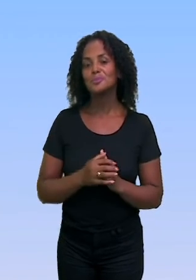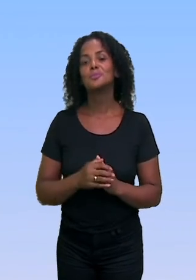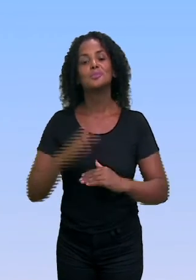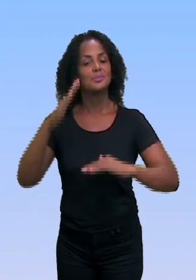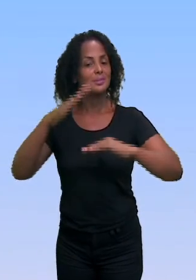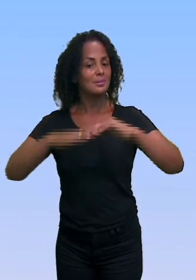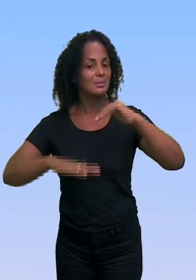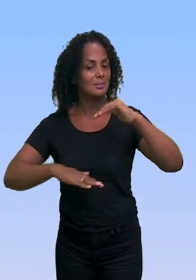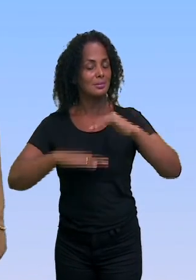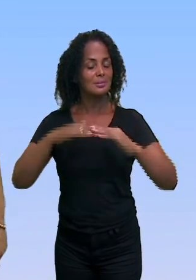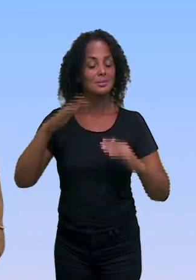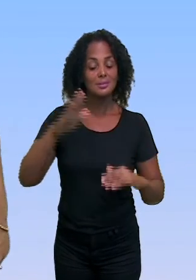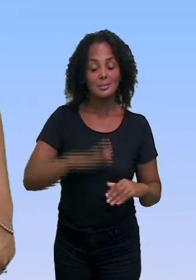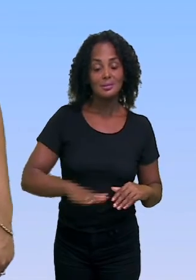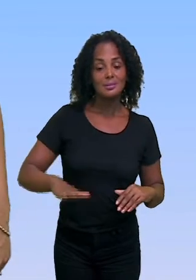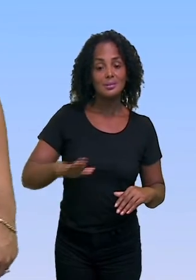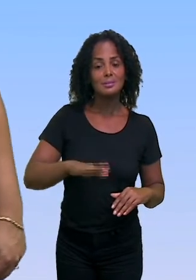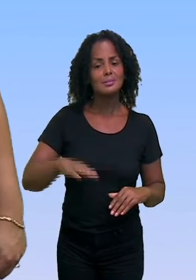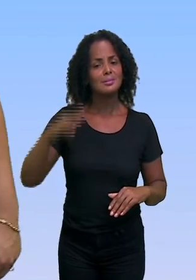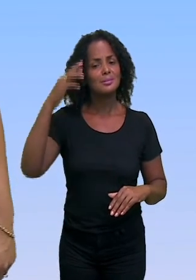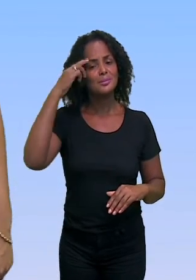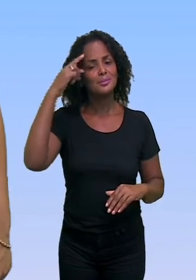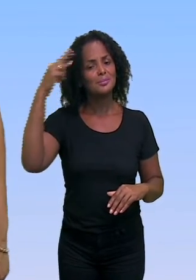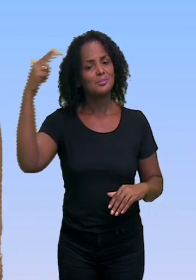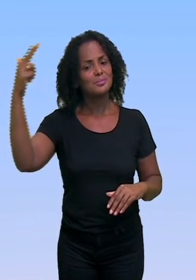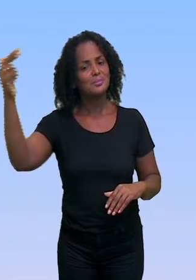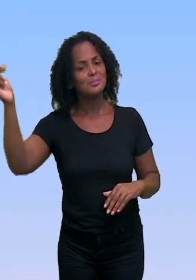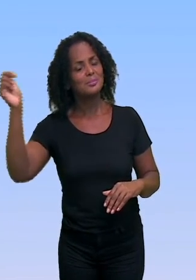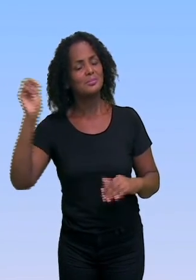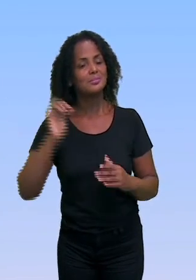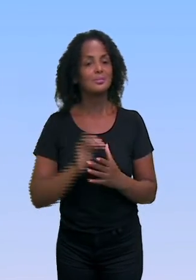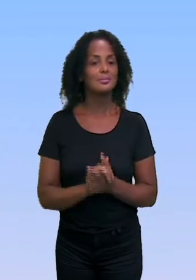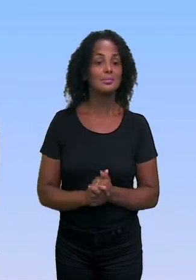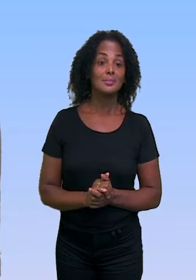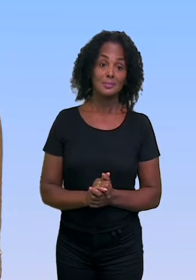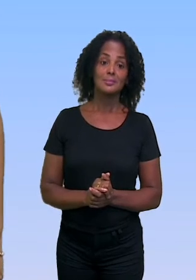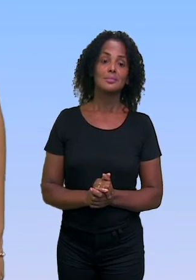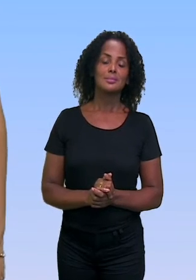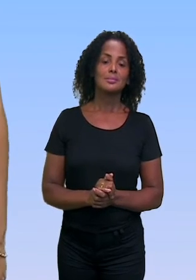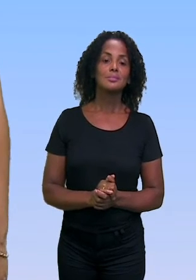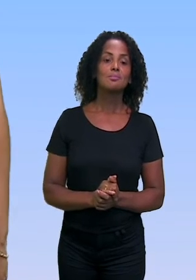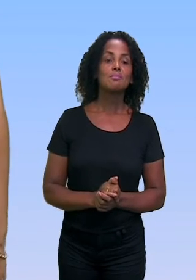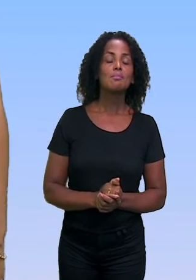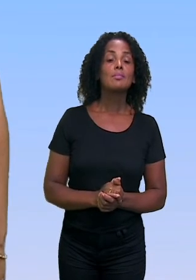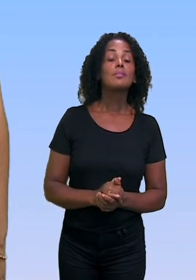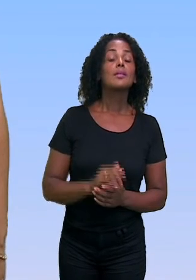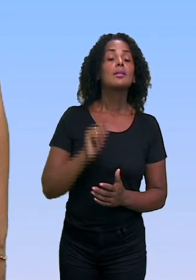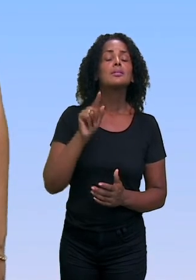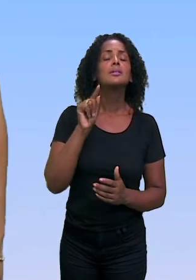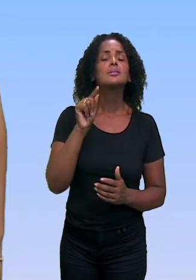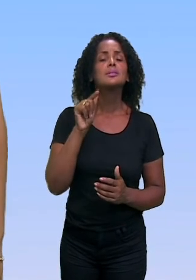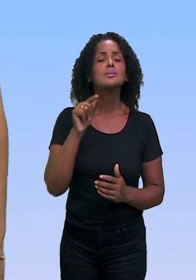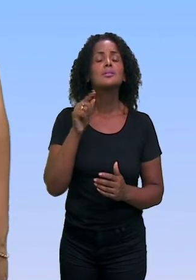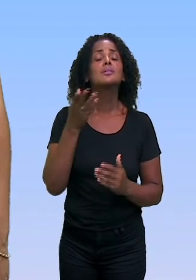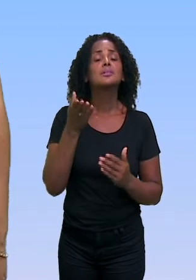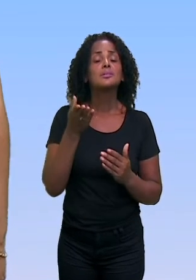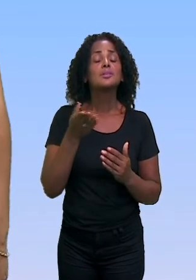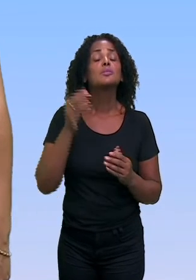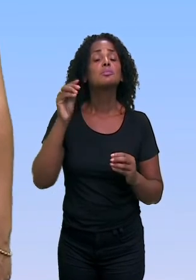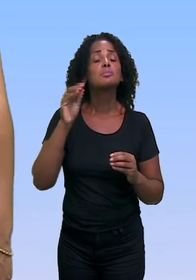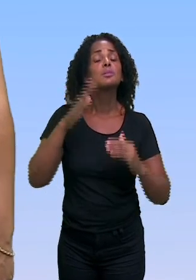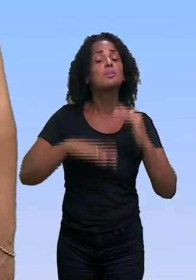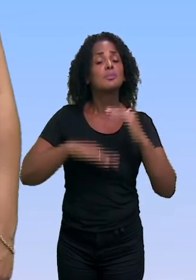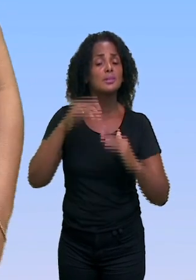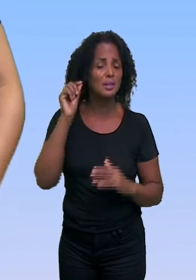na profissão que Mary tem sonhado Oi e essa última profissão que América e sonhado